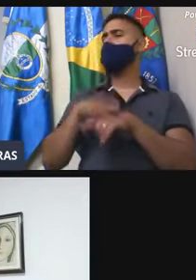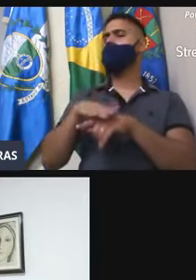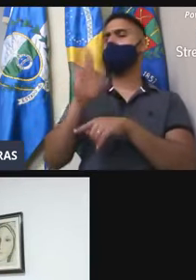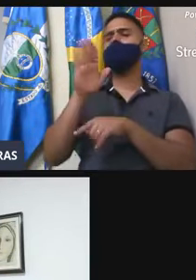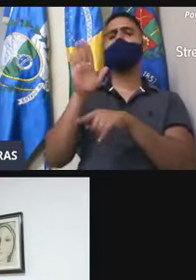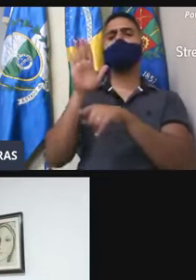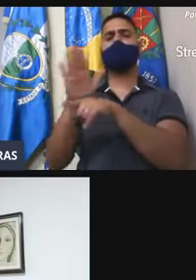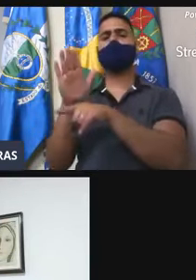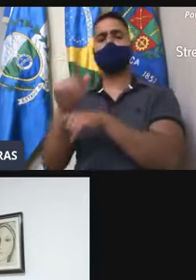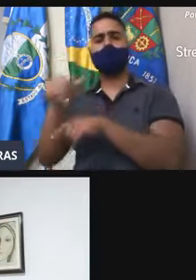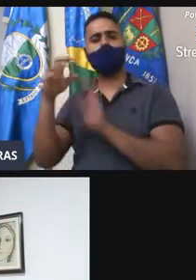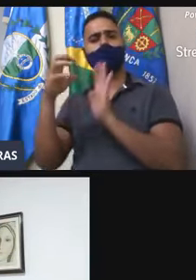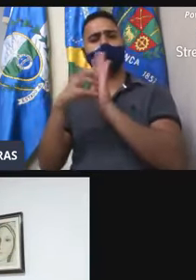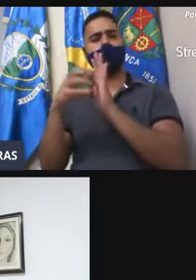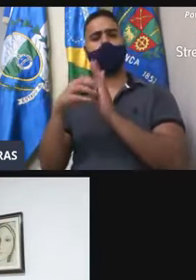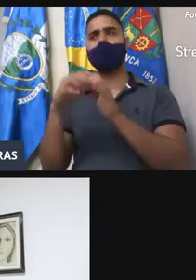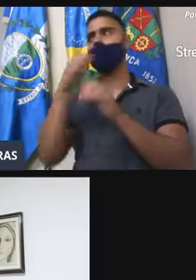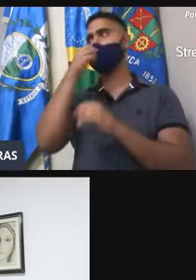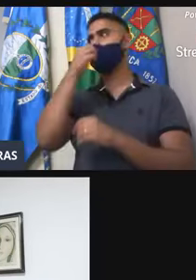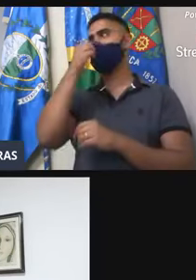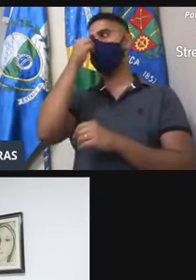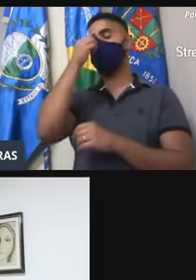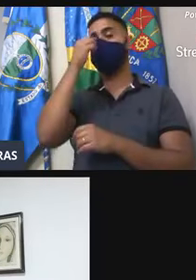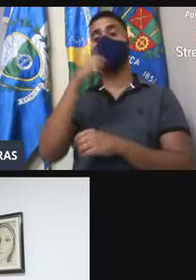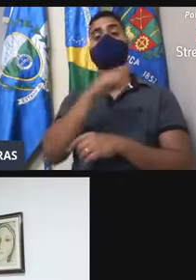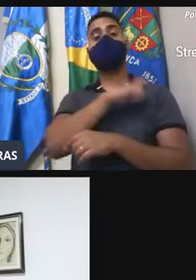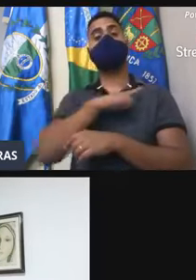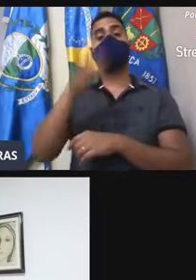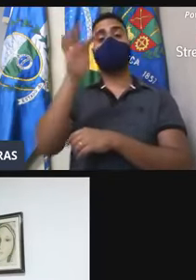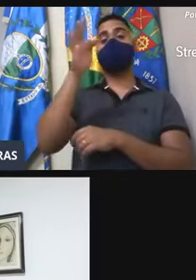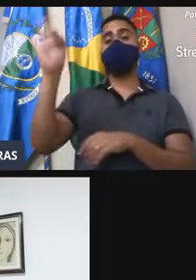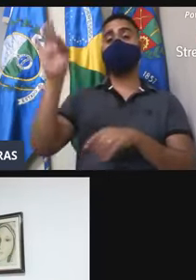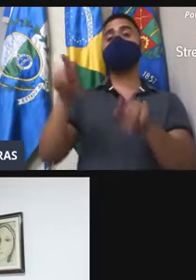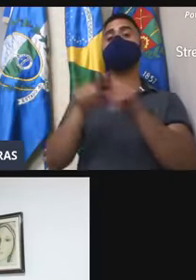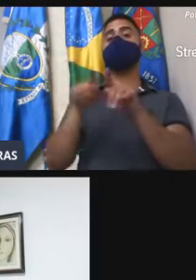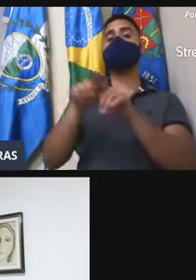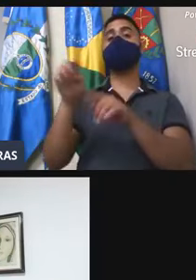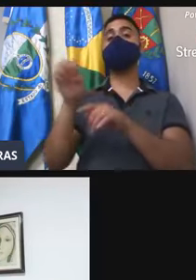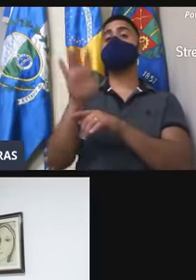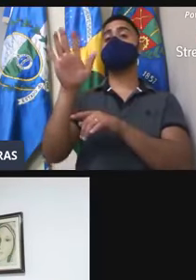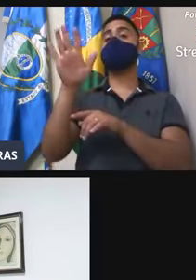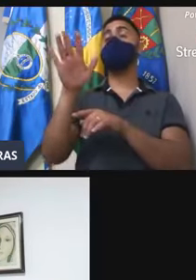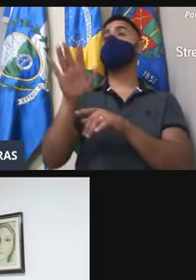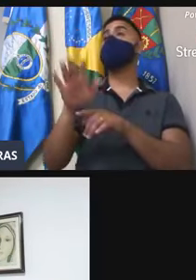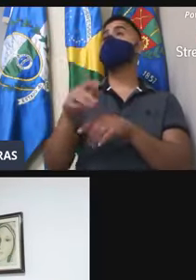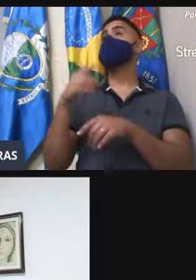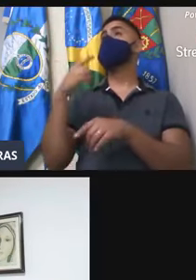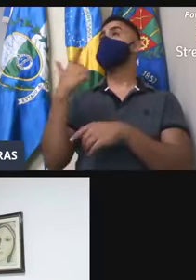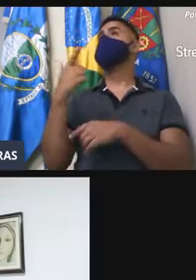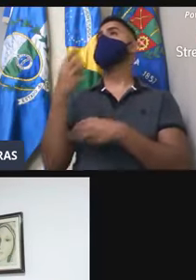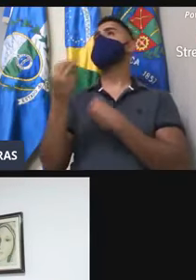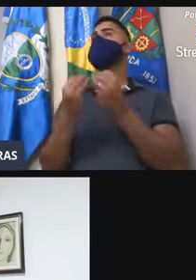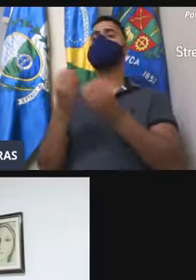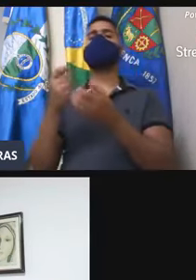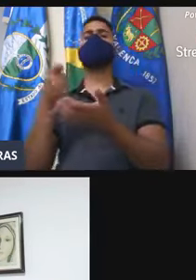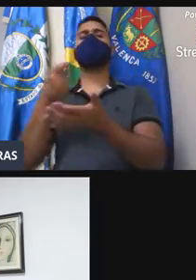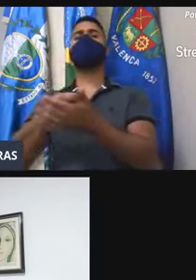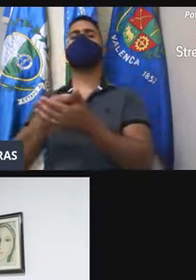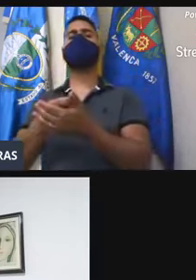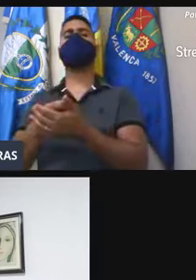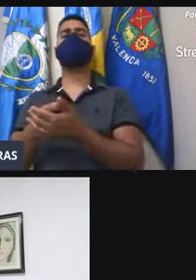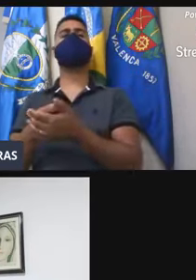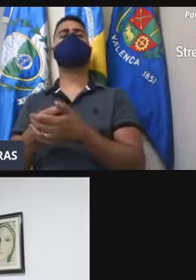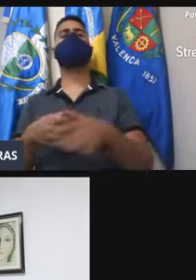é o que mais recebe recurso do governo federal, do governo estadual, e não ter provisionamento para pagar